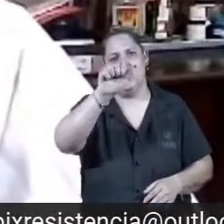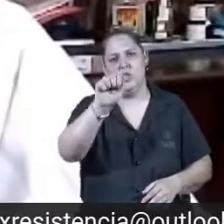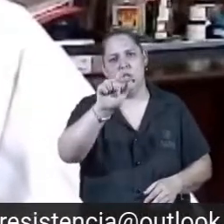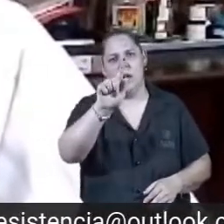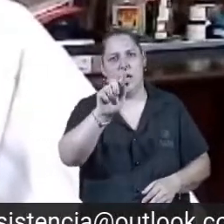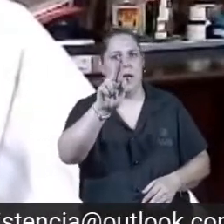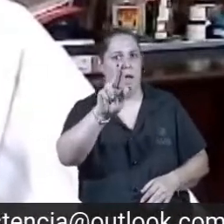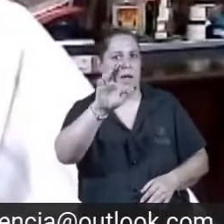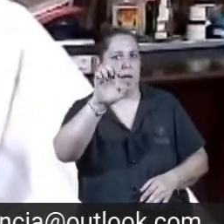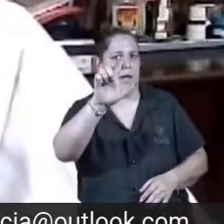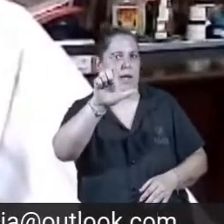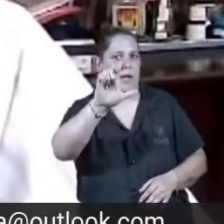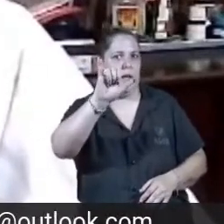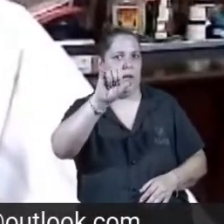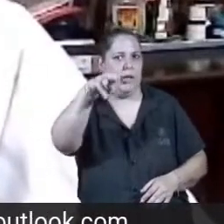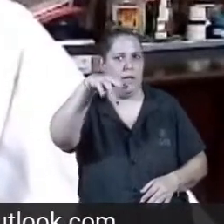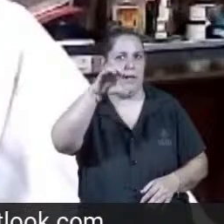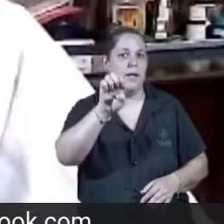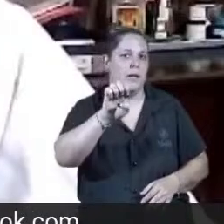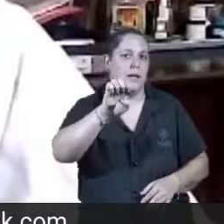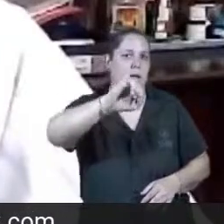Kozer, o